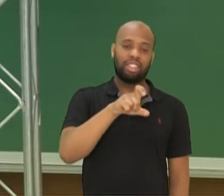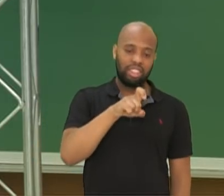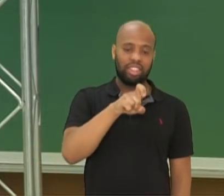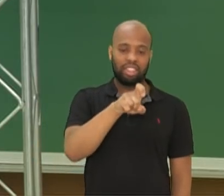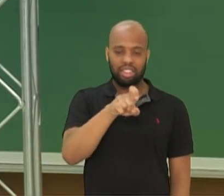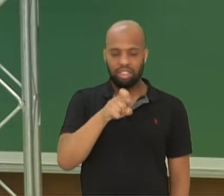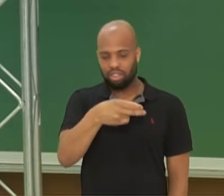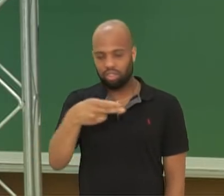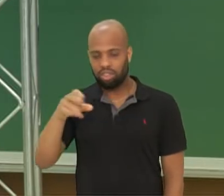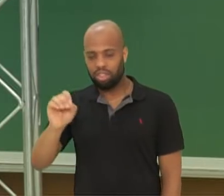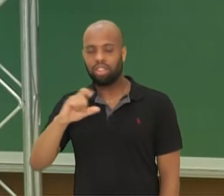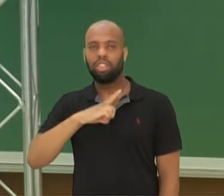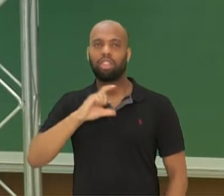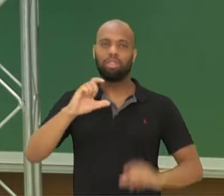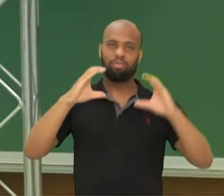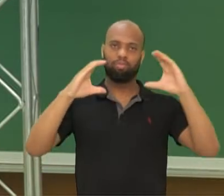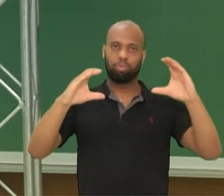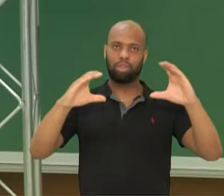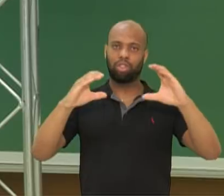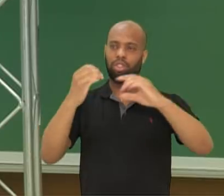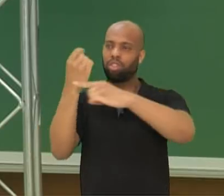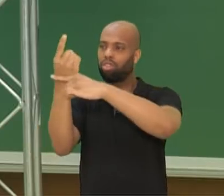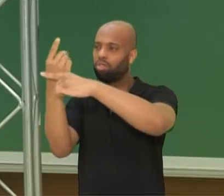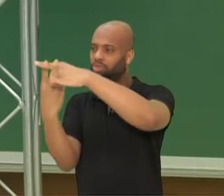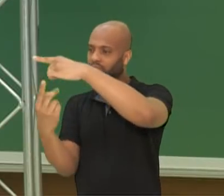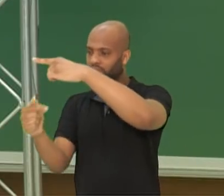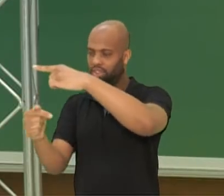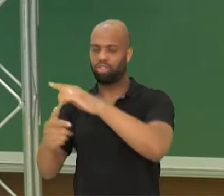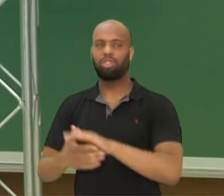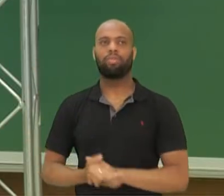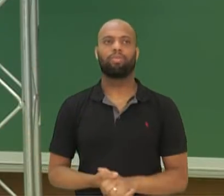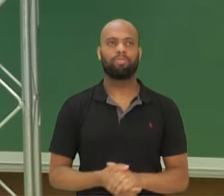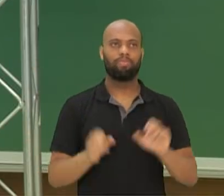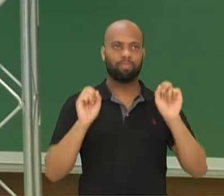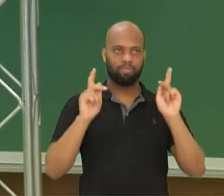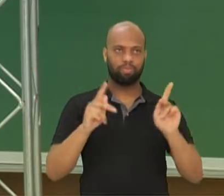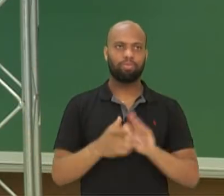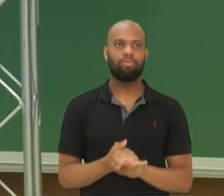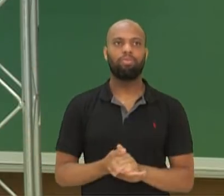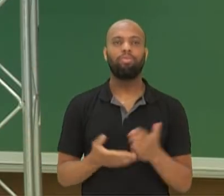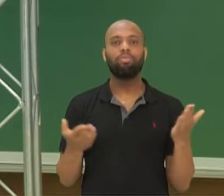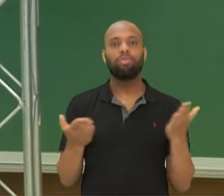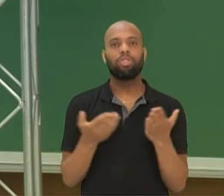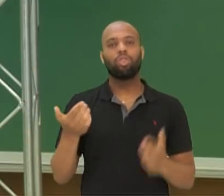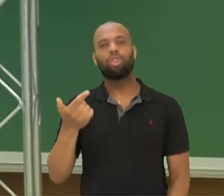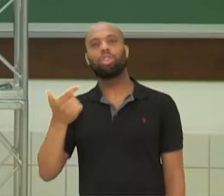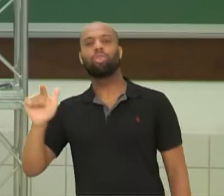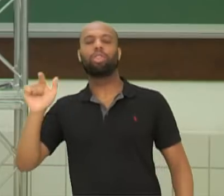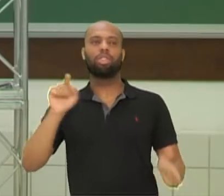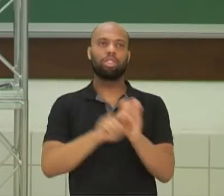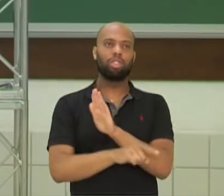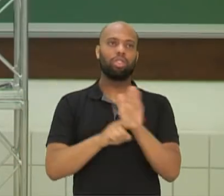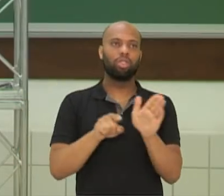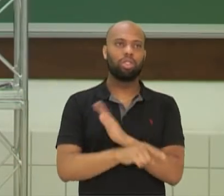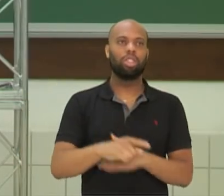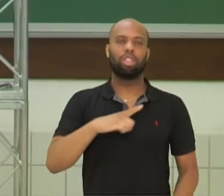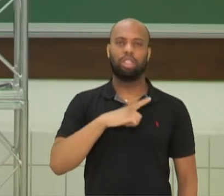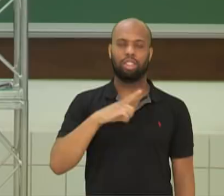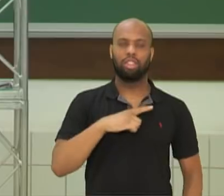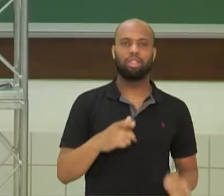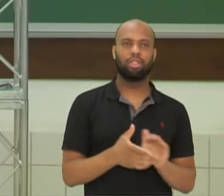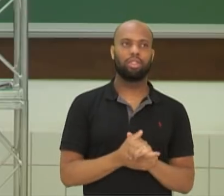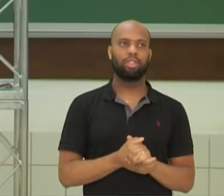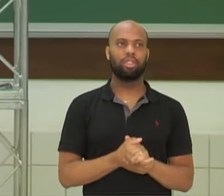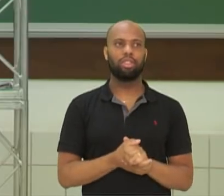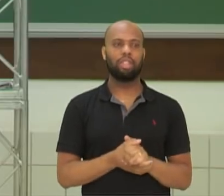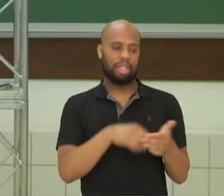função tem resposta 1/27. Muito bem. Vamos para mais um exercício. Agora,